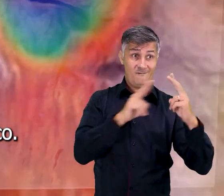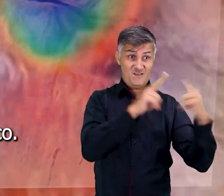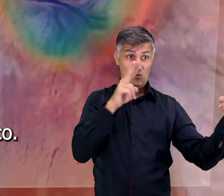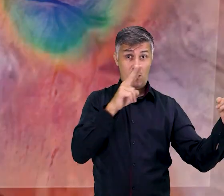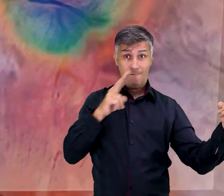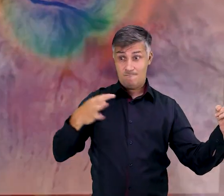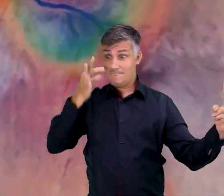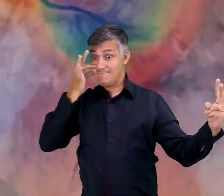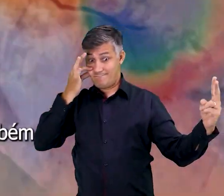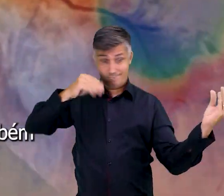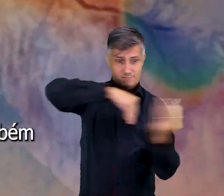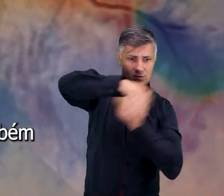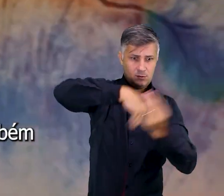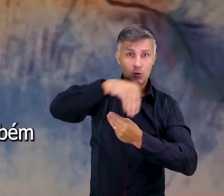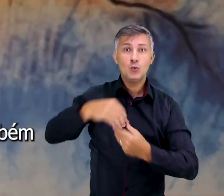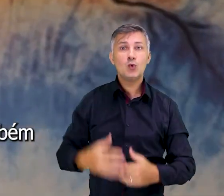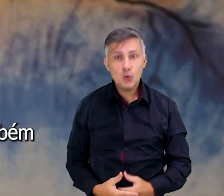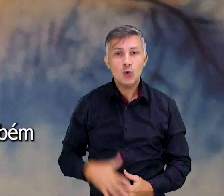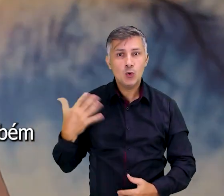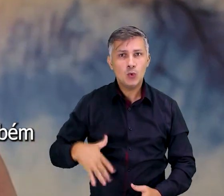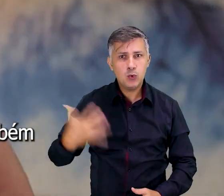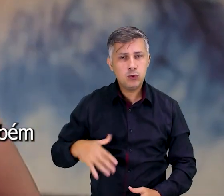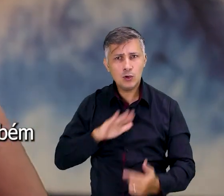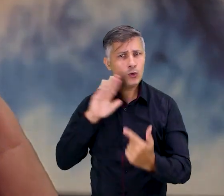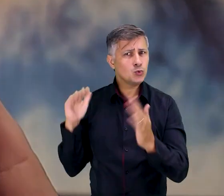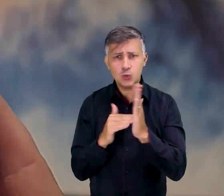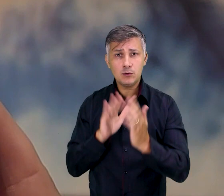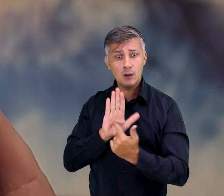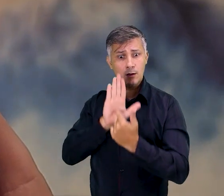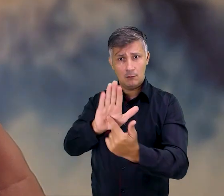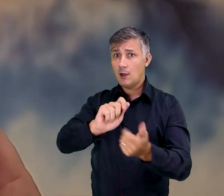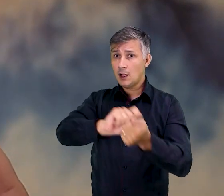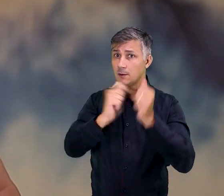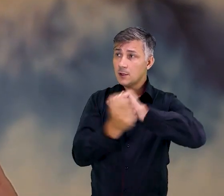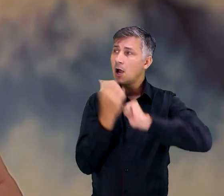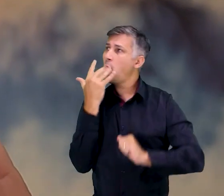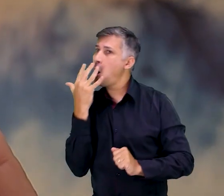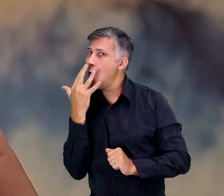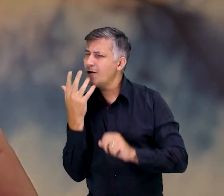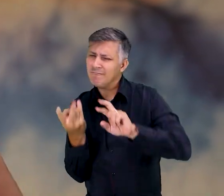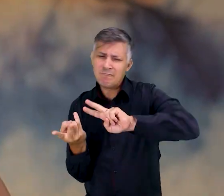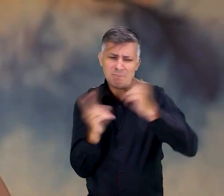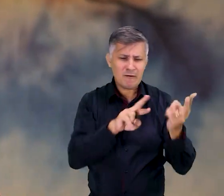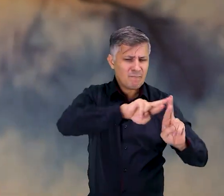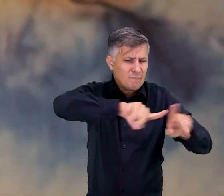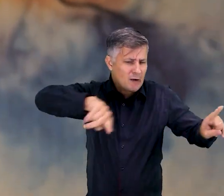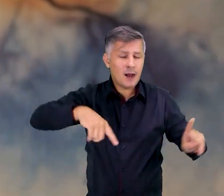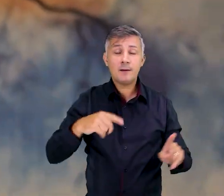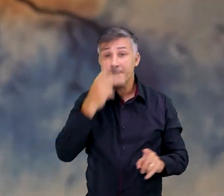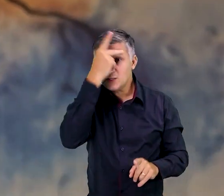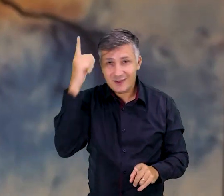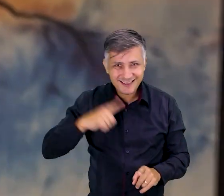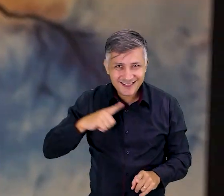mundo físico. Idealmente, o resultado apresentado também pode adaptar as cores das obras para vários tipos